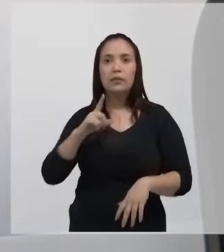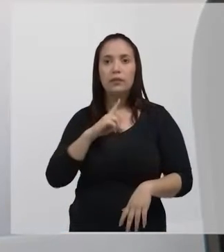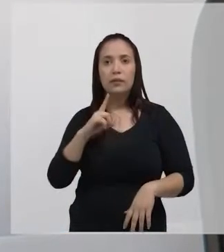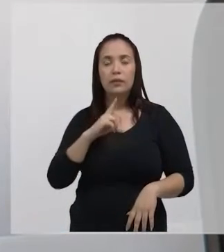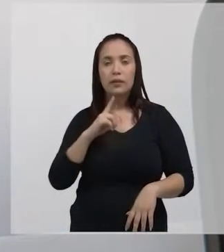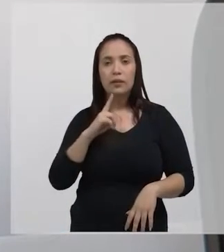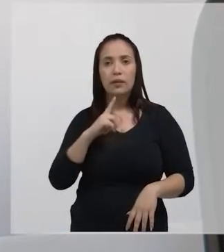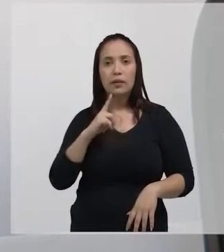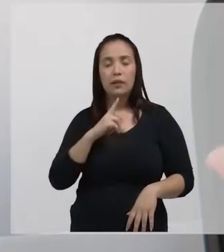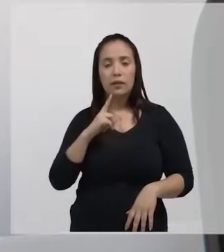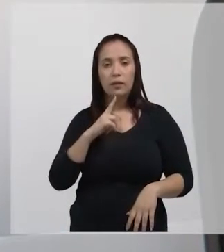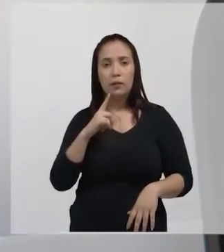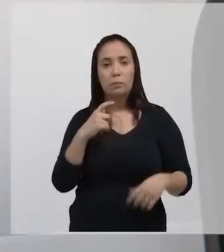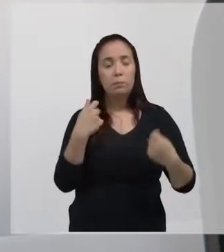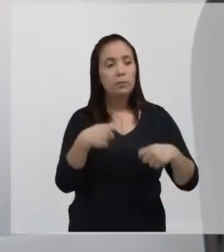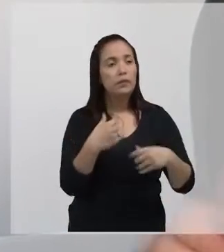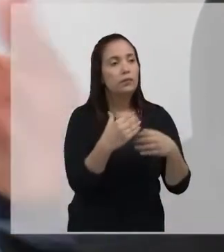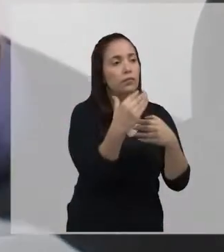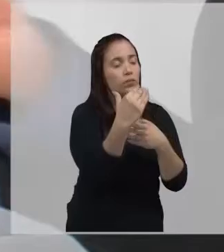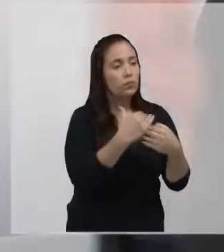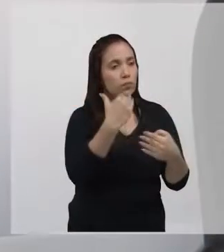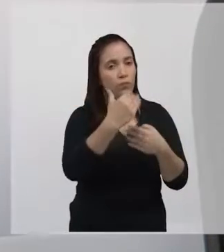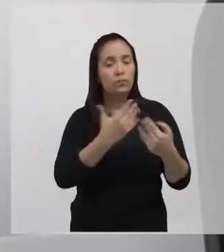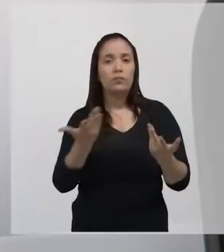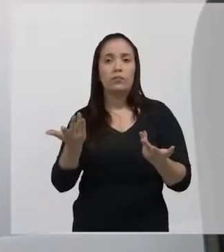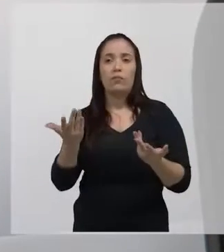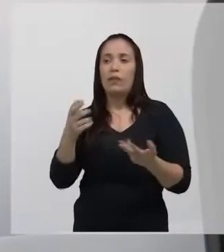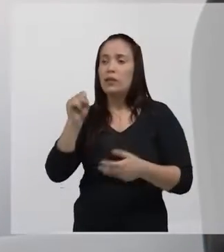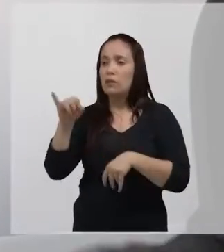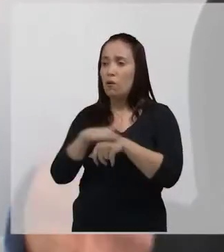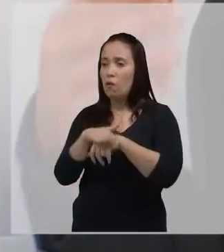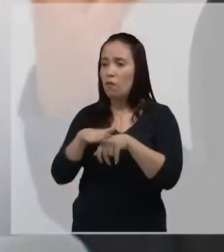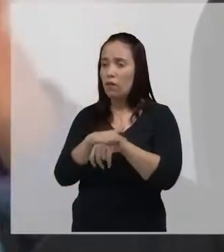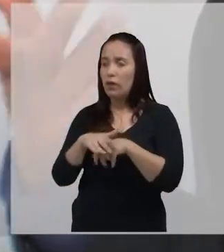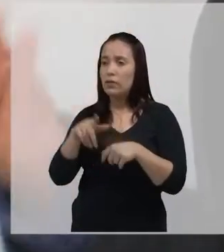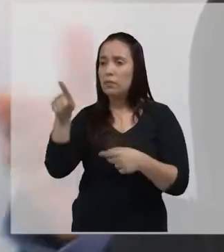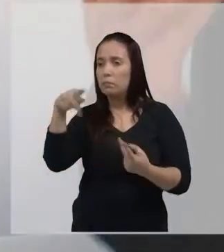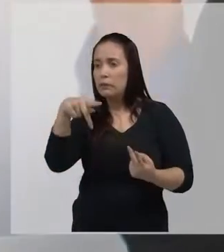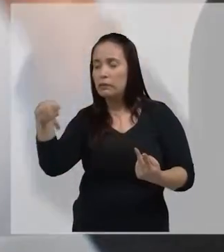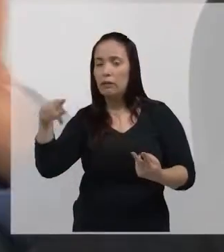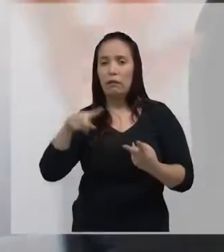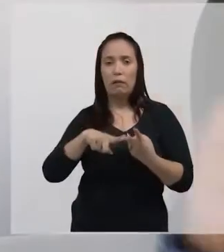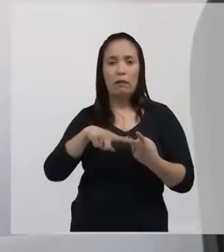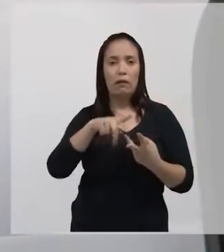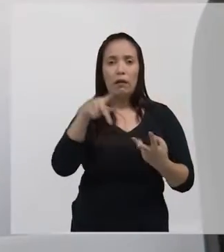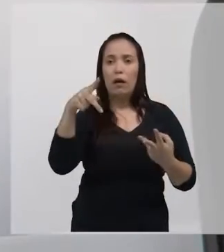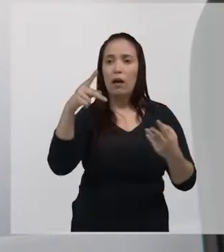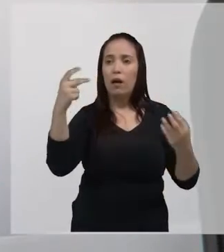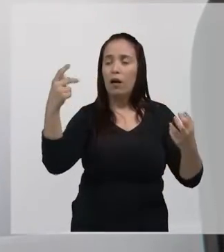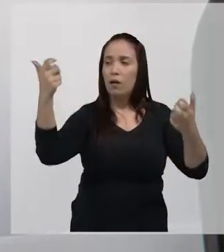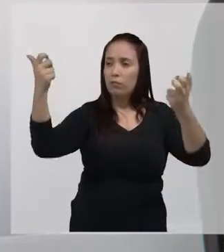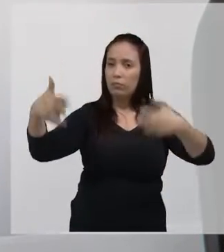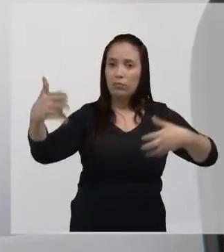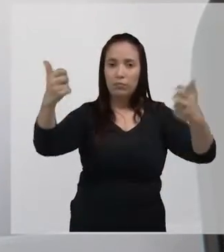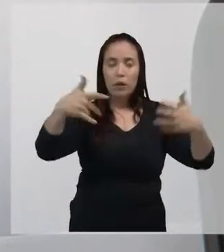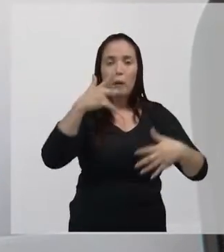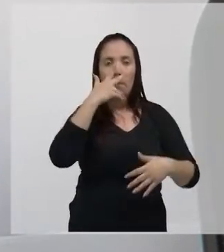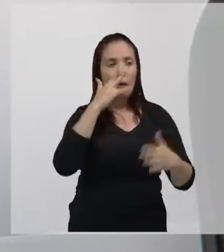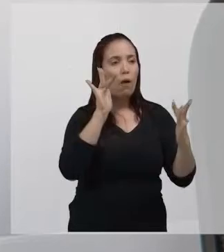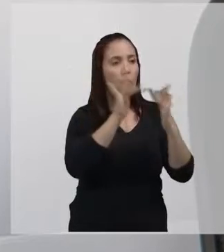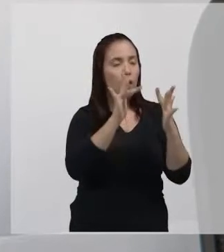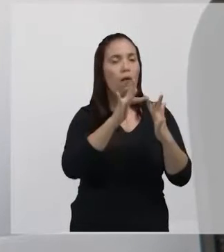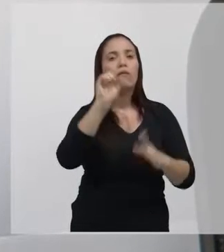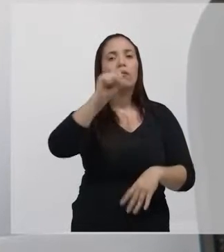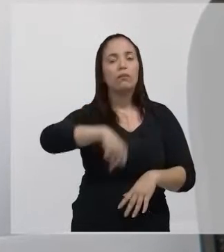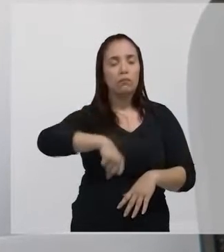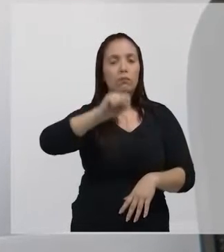um auto-engano. Porque quando ele conversa com Gleice Hoffmann, conversa com Jacques Wagner, que só quer falar o que ele quer ouvir, aí eu lhe